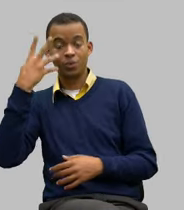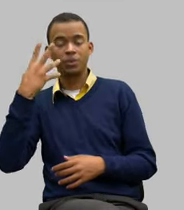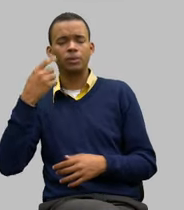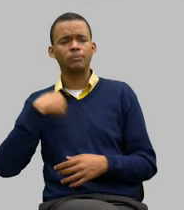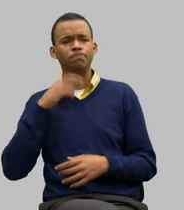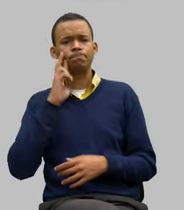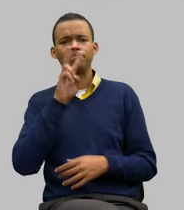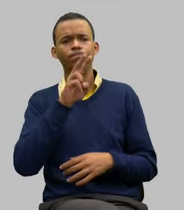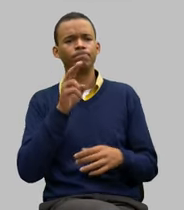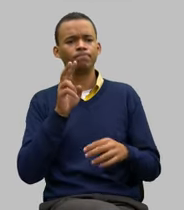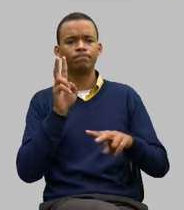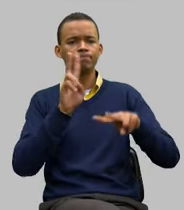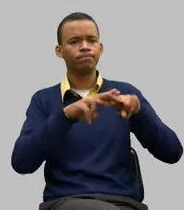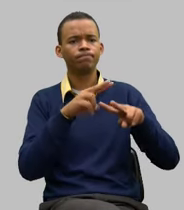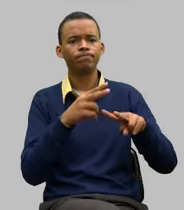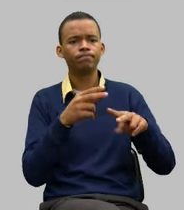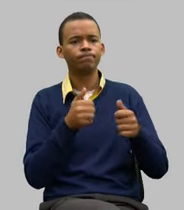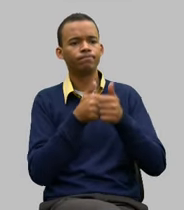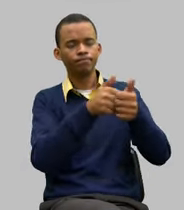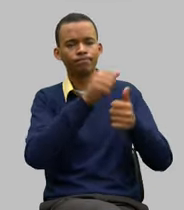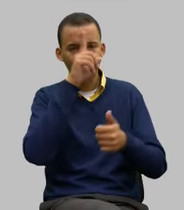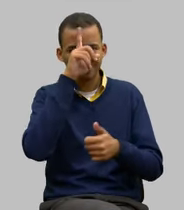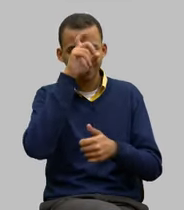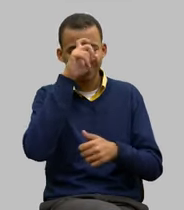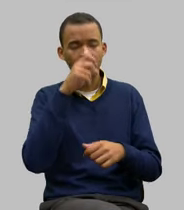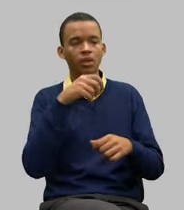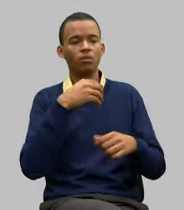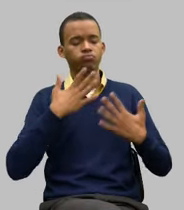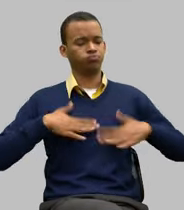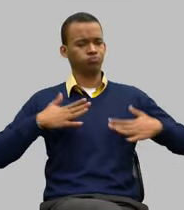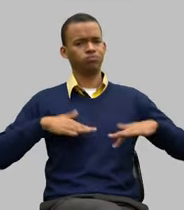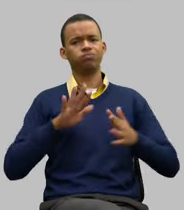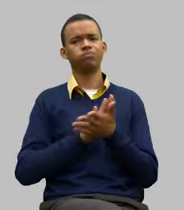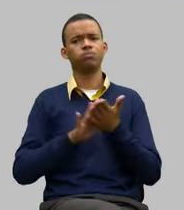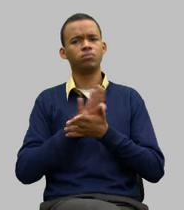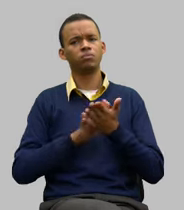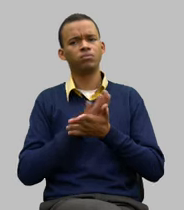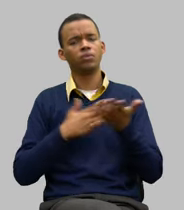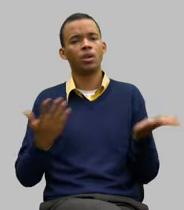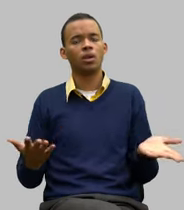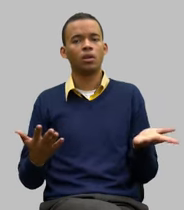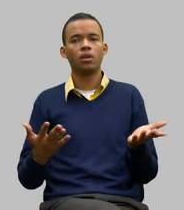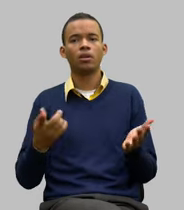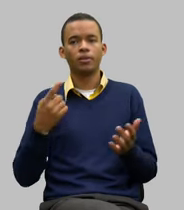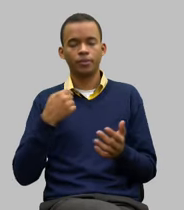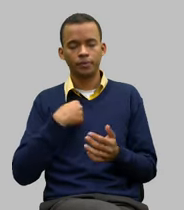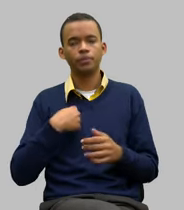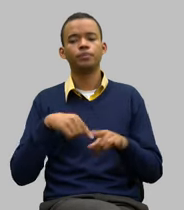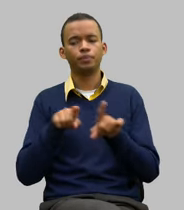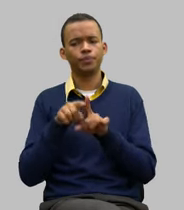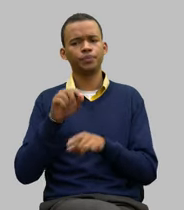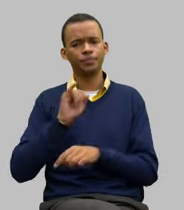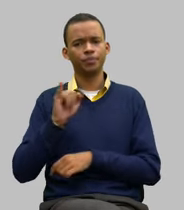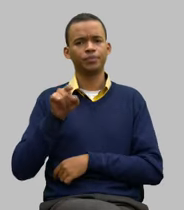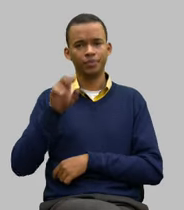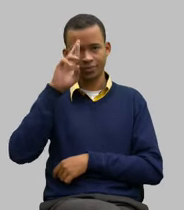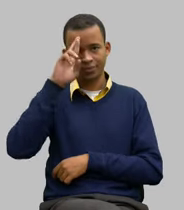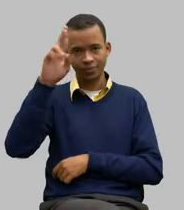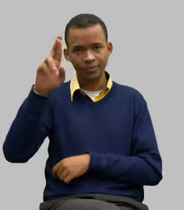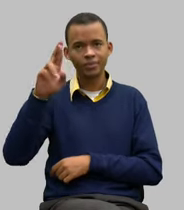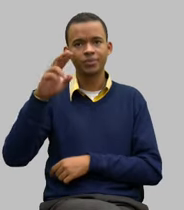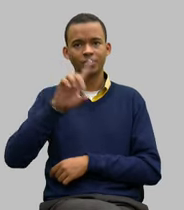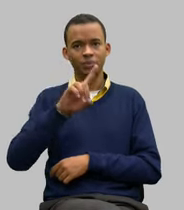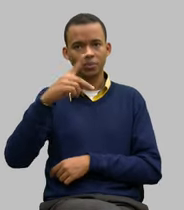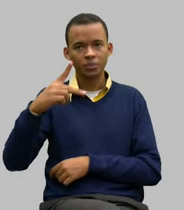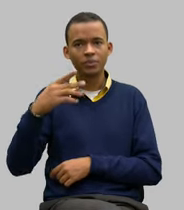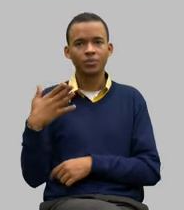às vezes chega no hospital quando os senhores Quando o senhor quando o che do depen passar uma ordem